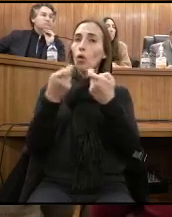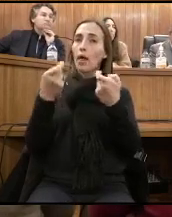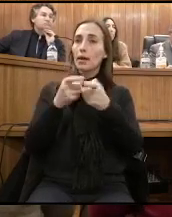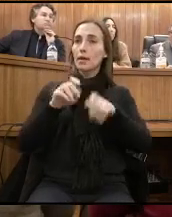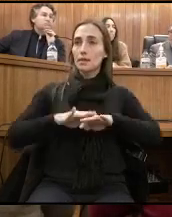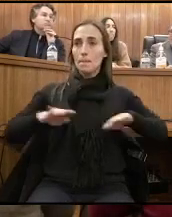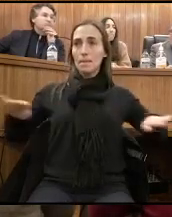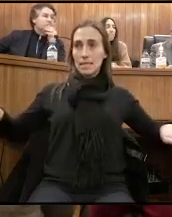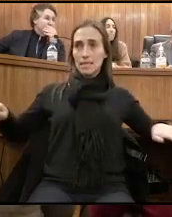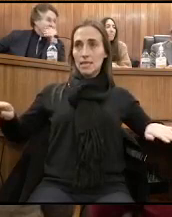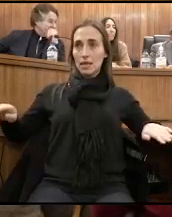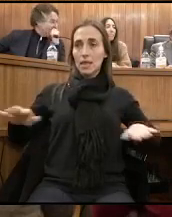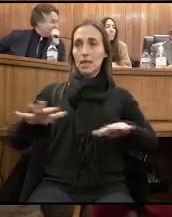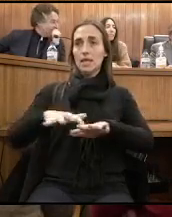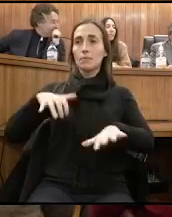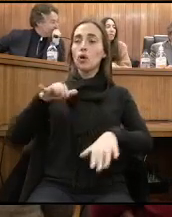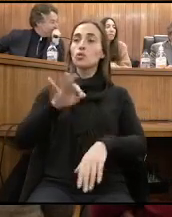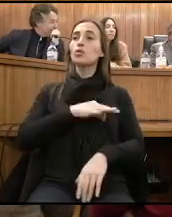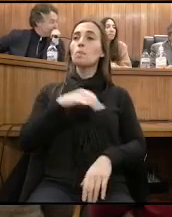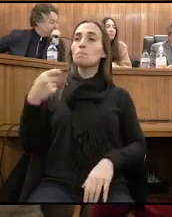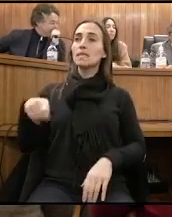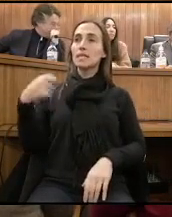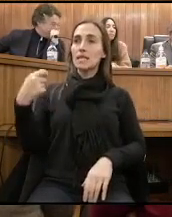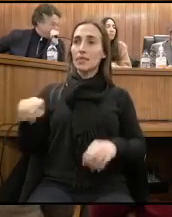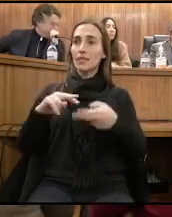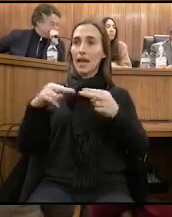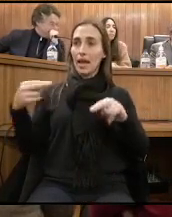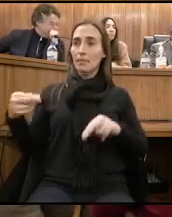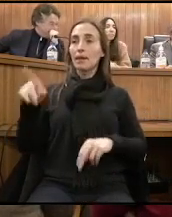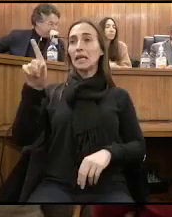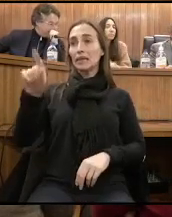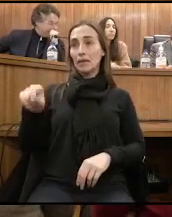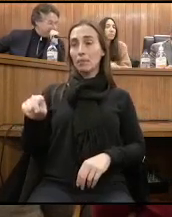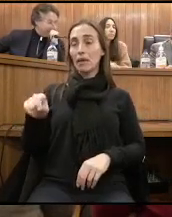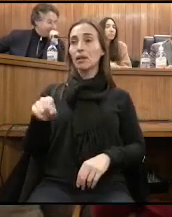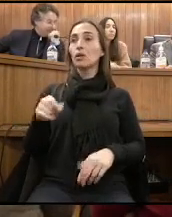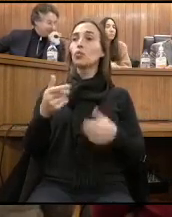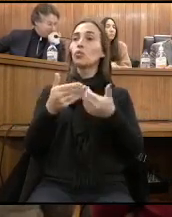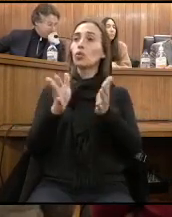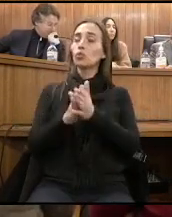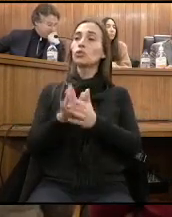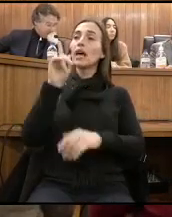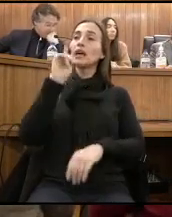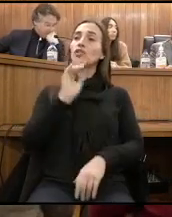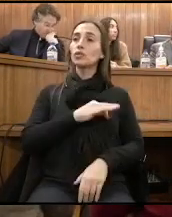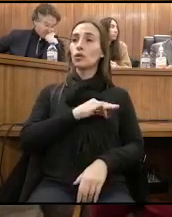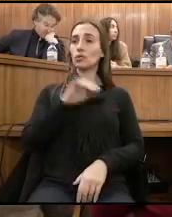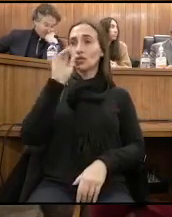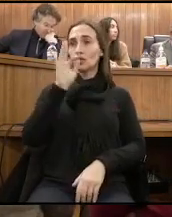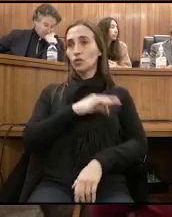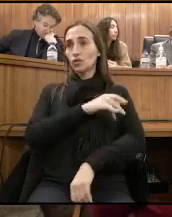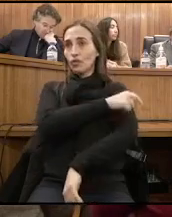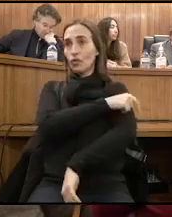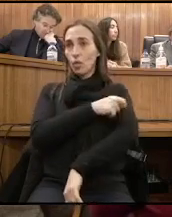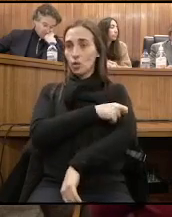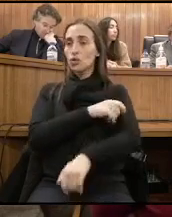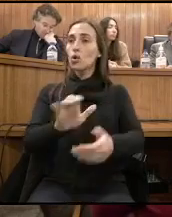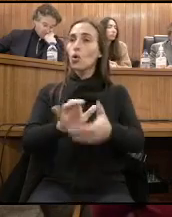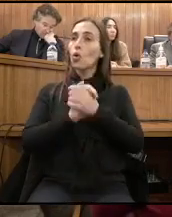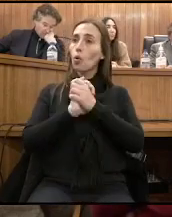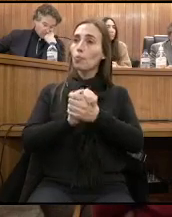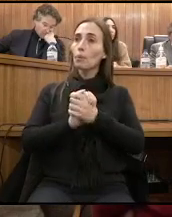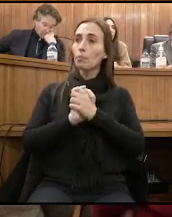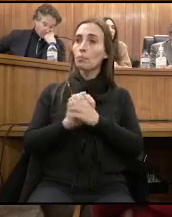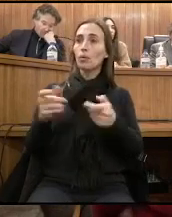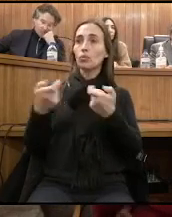mesa da Assembleia, o Sr. Presidente da Câmara e na sua pessoa as senhoras e os senhores vereadores. Cumprimento